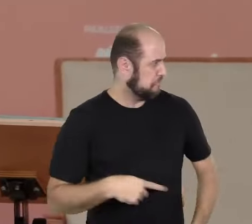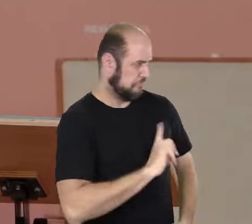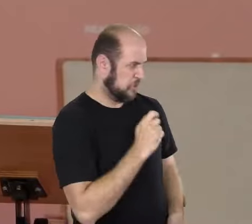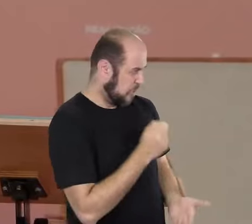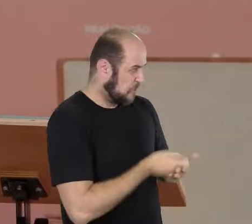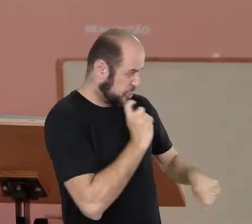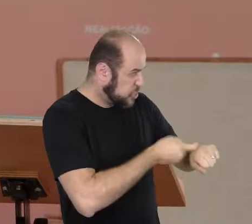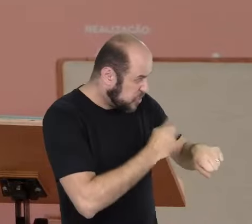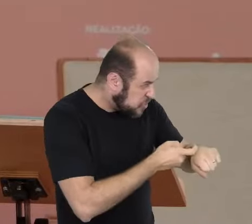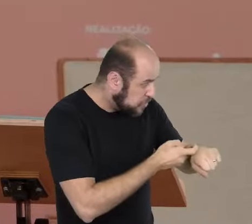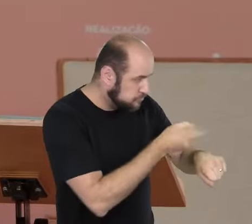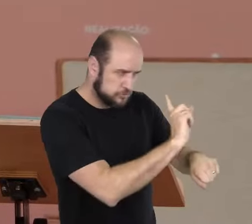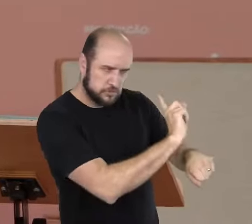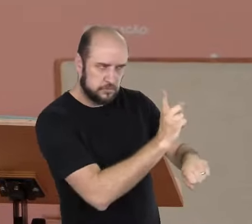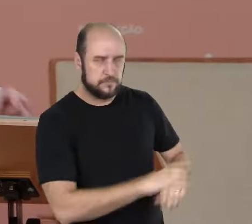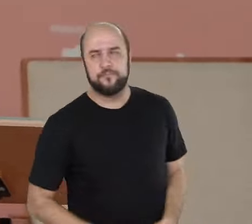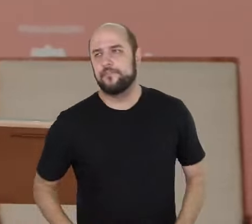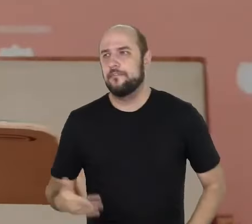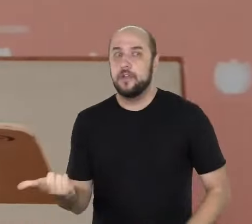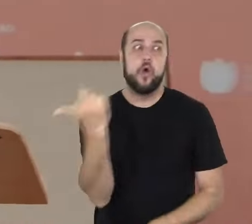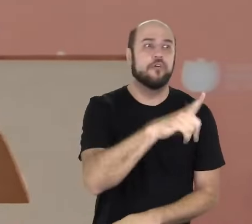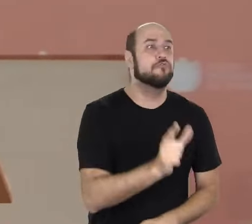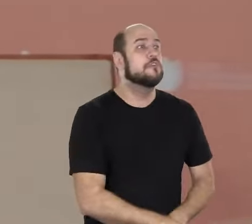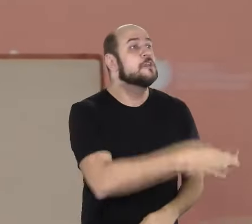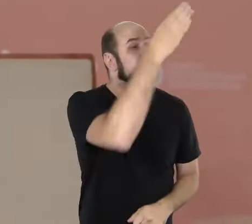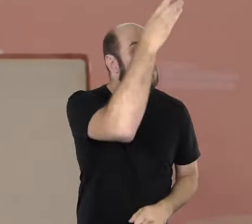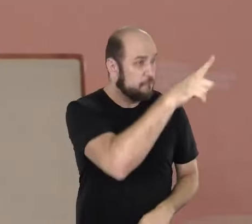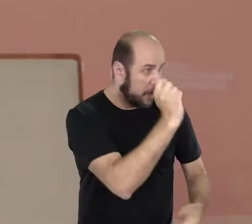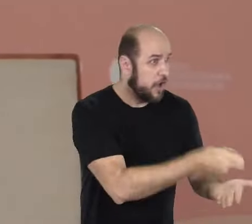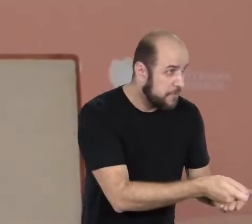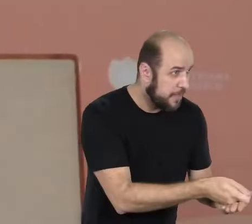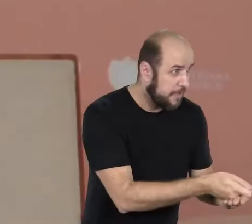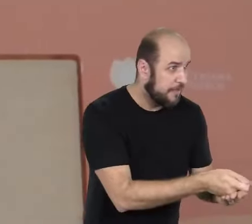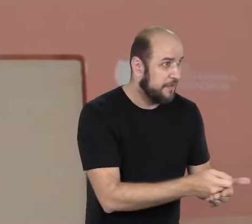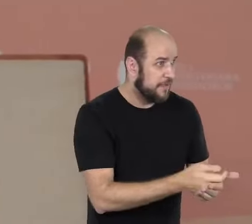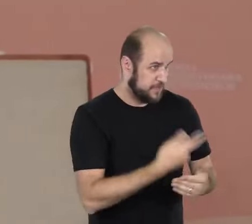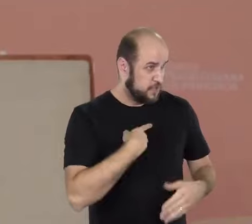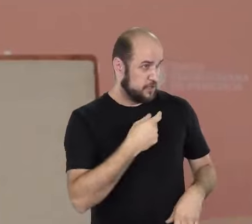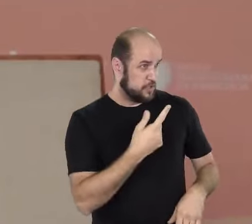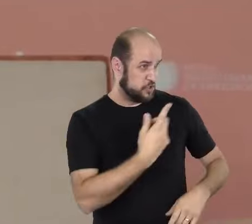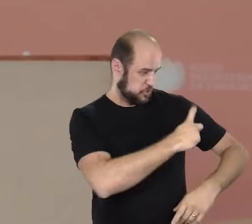esquisita. Fui no outro. Tio, você compraria